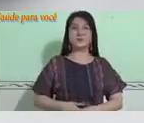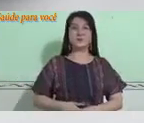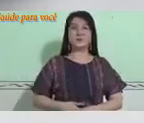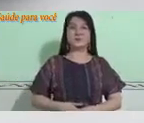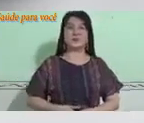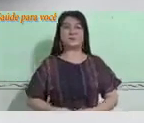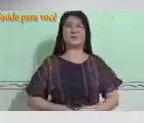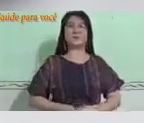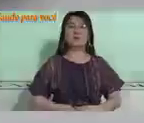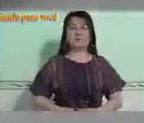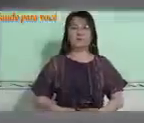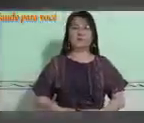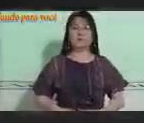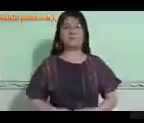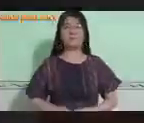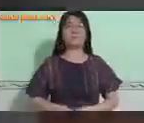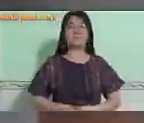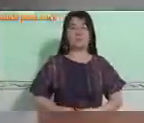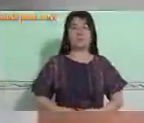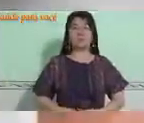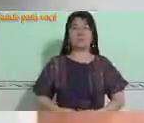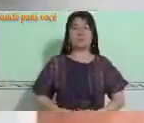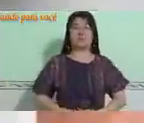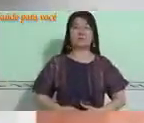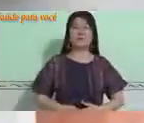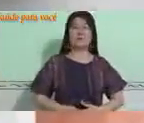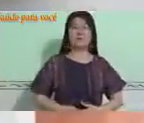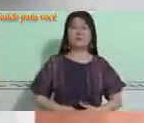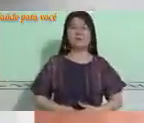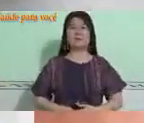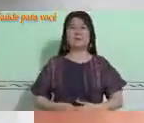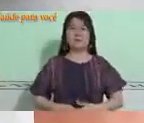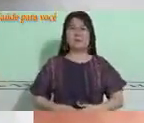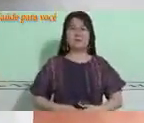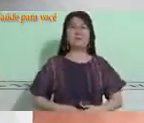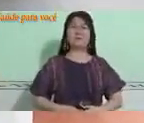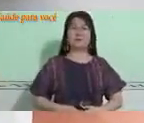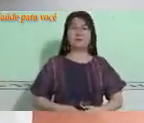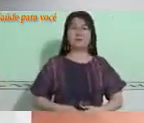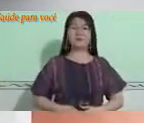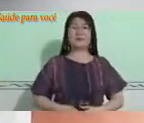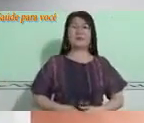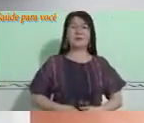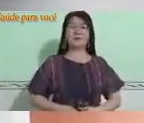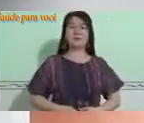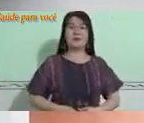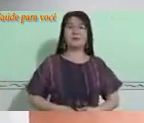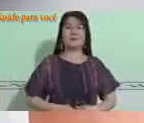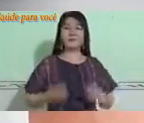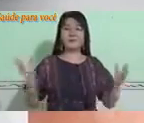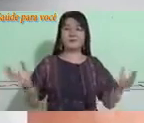Esse splint irá promover o alongamento da face durante toda a noite, vírgula, promovendo a flexibilidade.